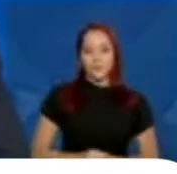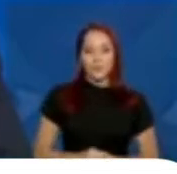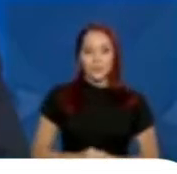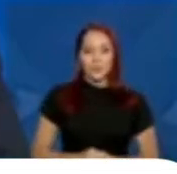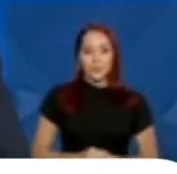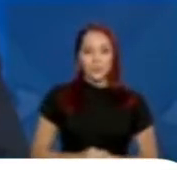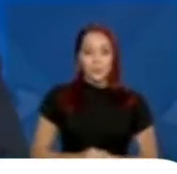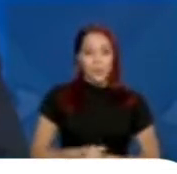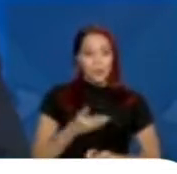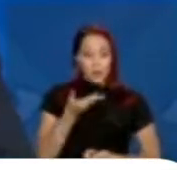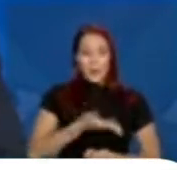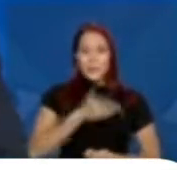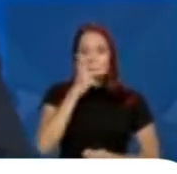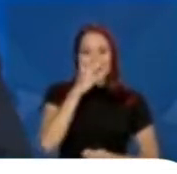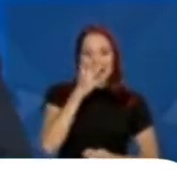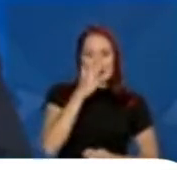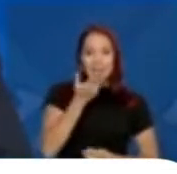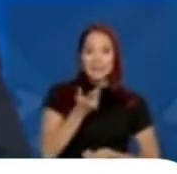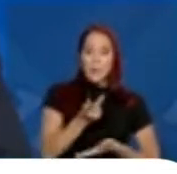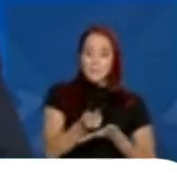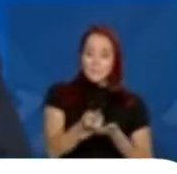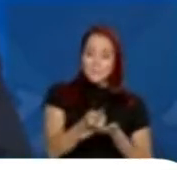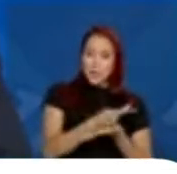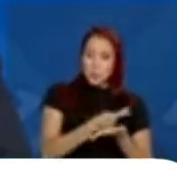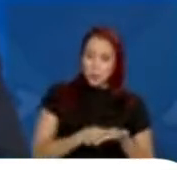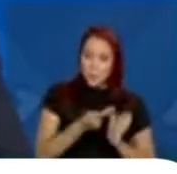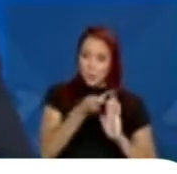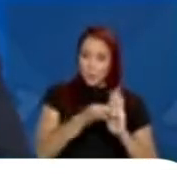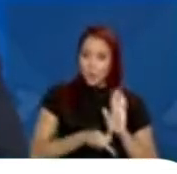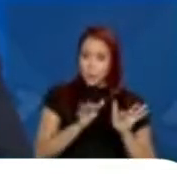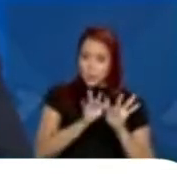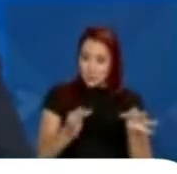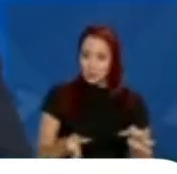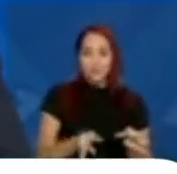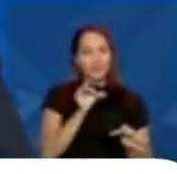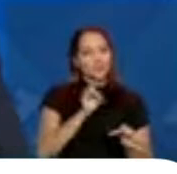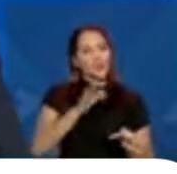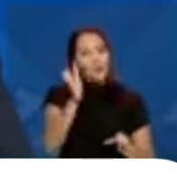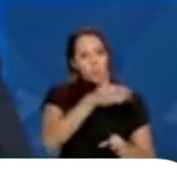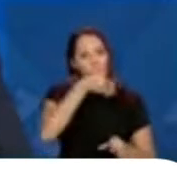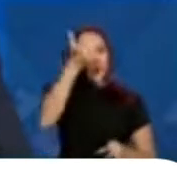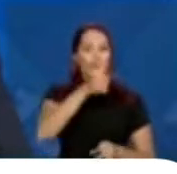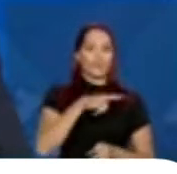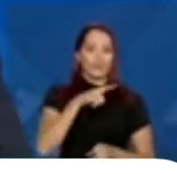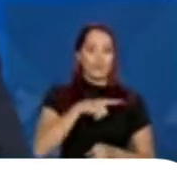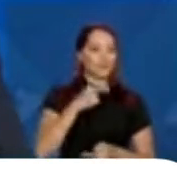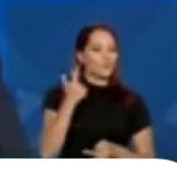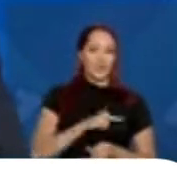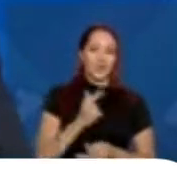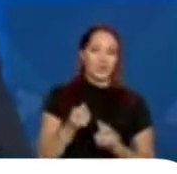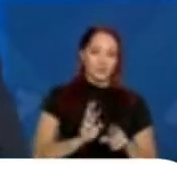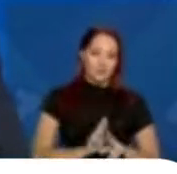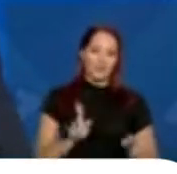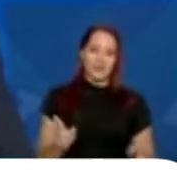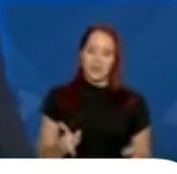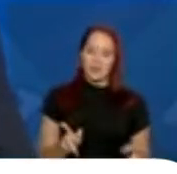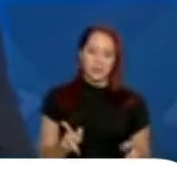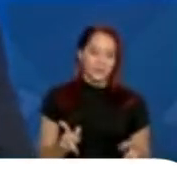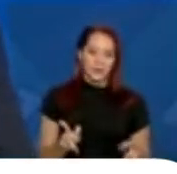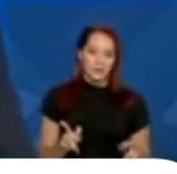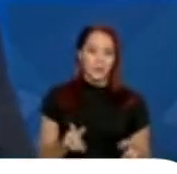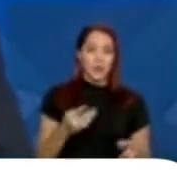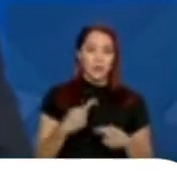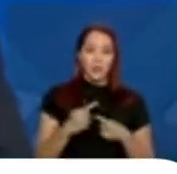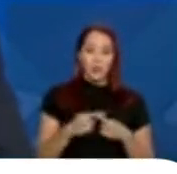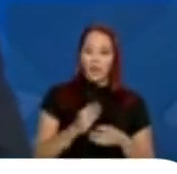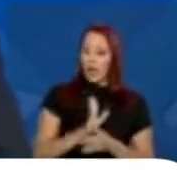Este parece um desenho complicado, mas ele é o melhor que tem. Não dá para ser diferente. Lá na ponta